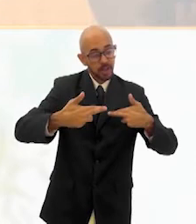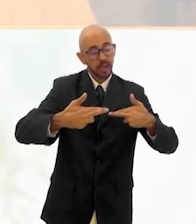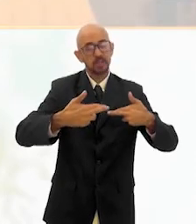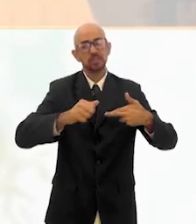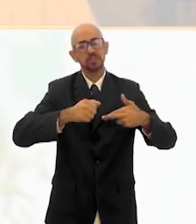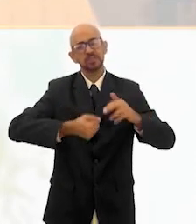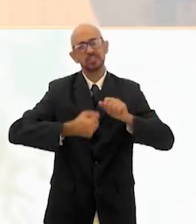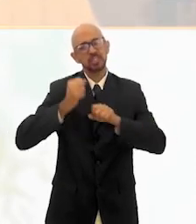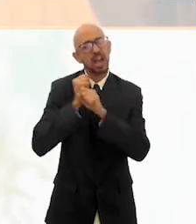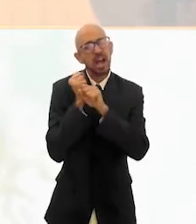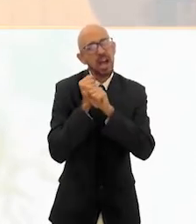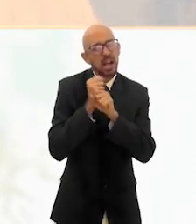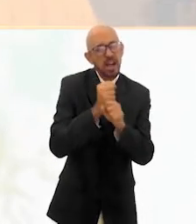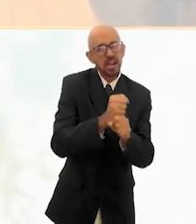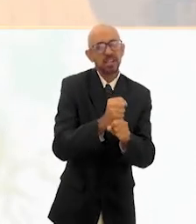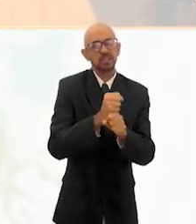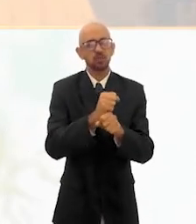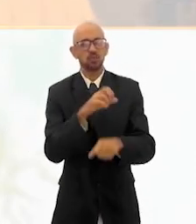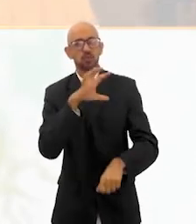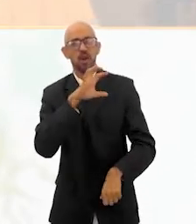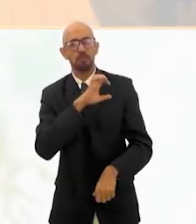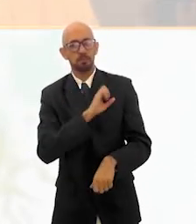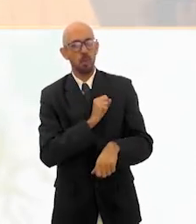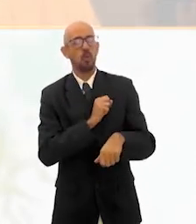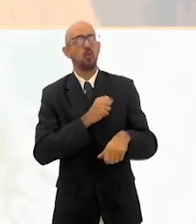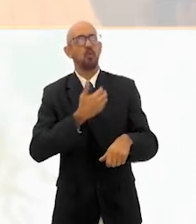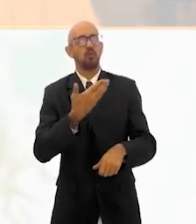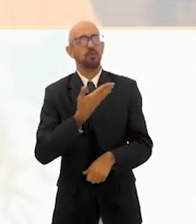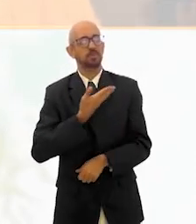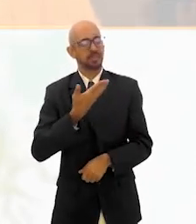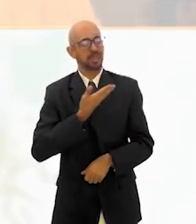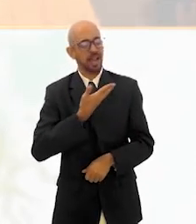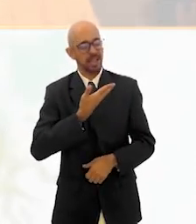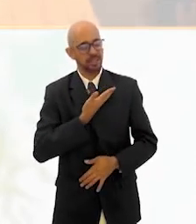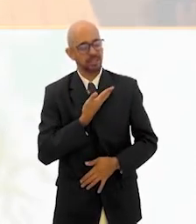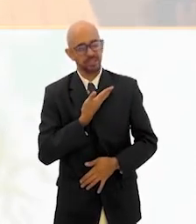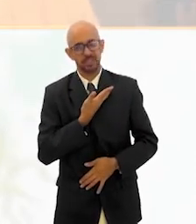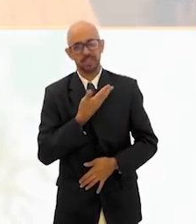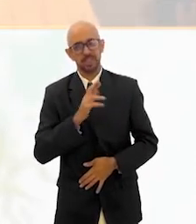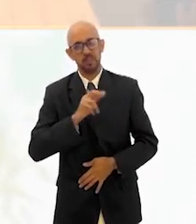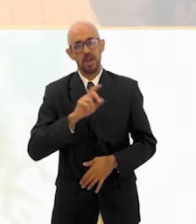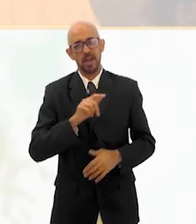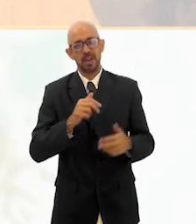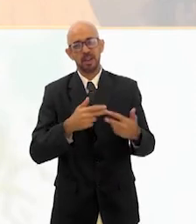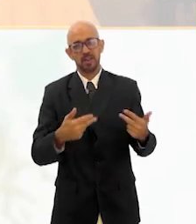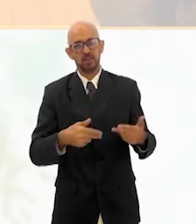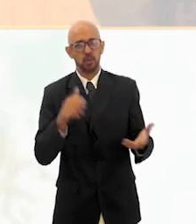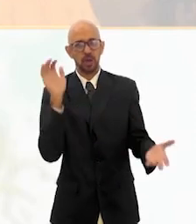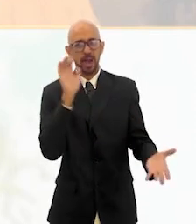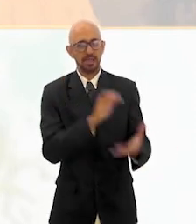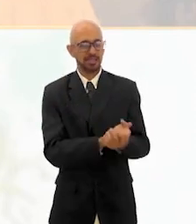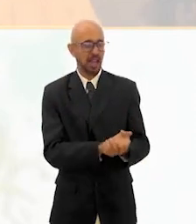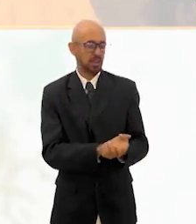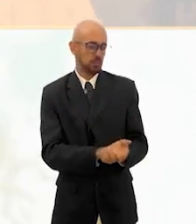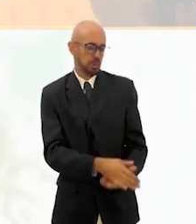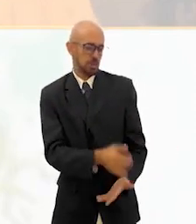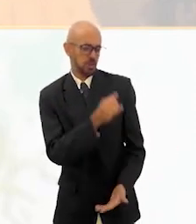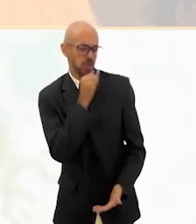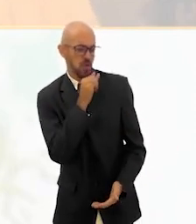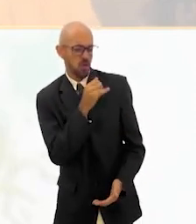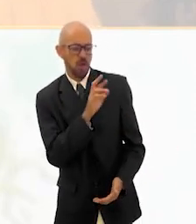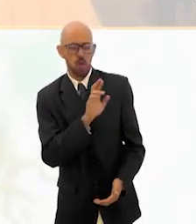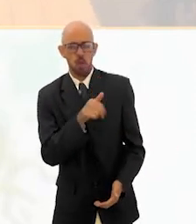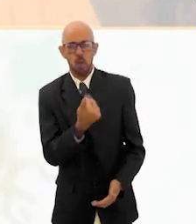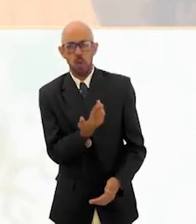relacionamento de muitos anos. Com amor, com amizade, não aquela coisa, tô casado porque tô